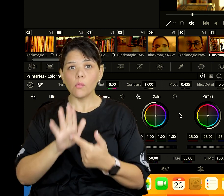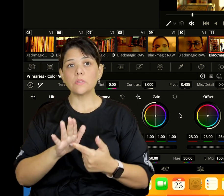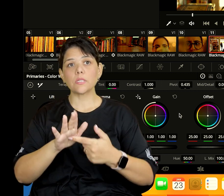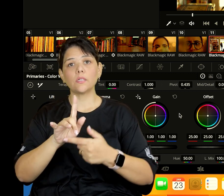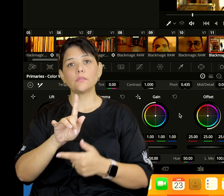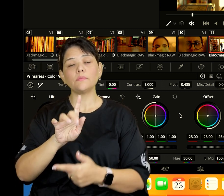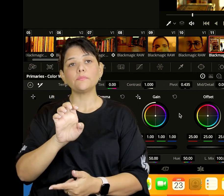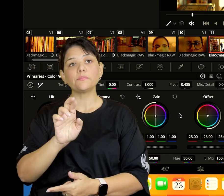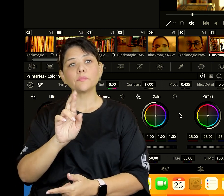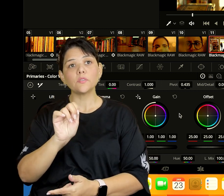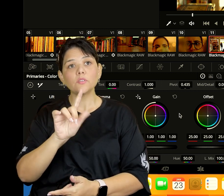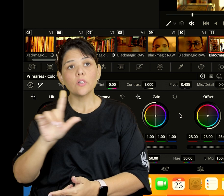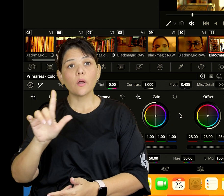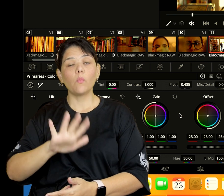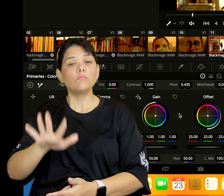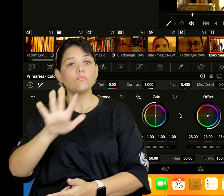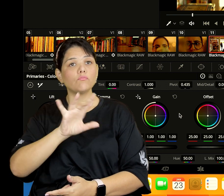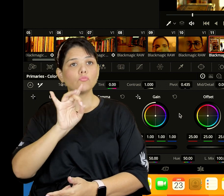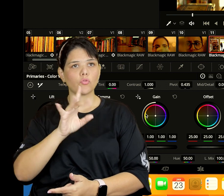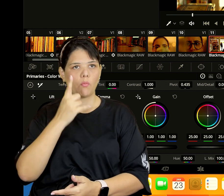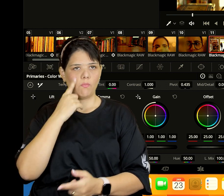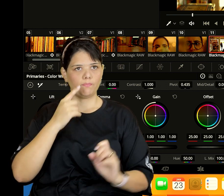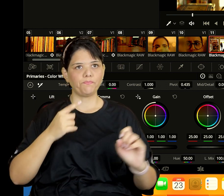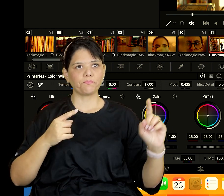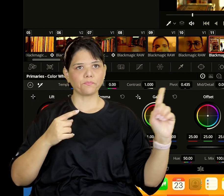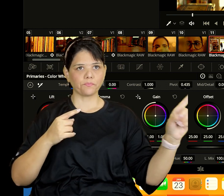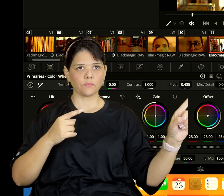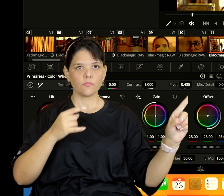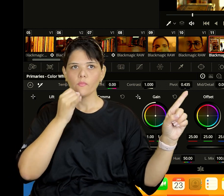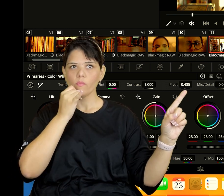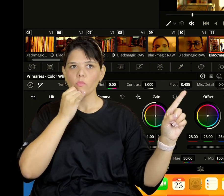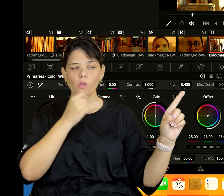vocês, tranquilo? A gente vai funcionar com